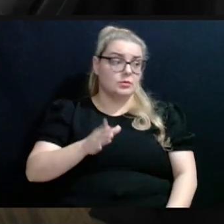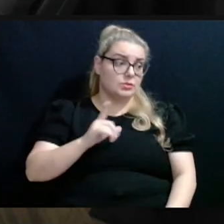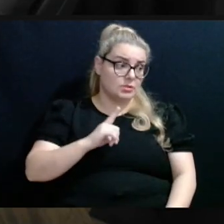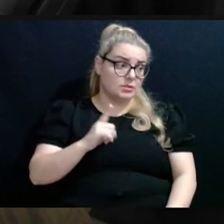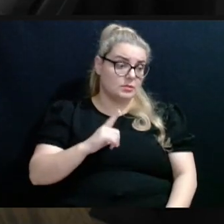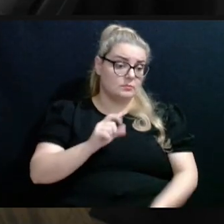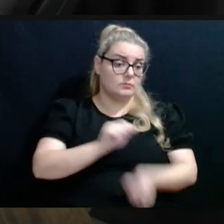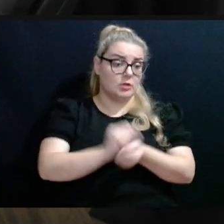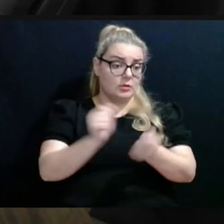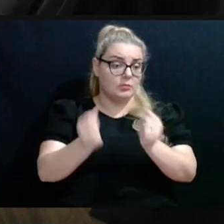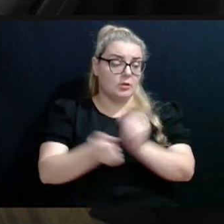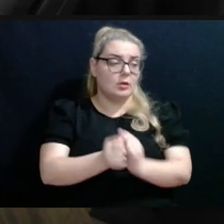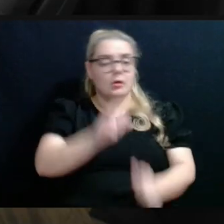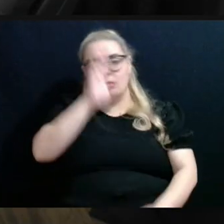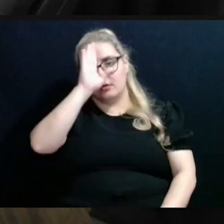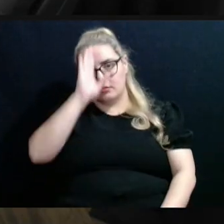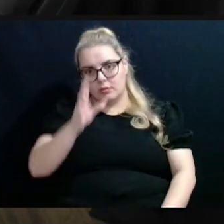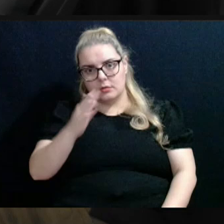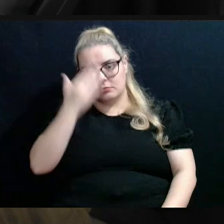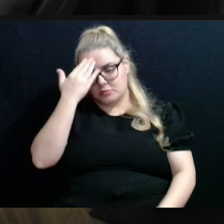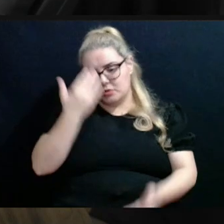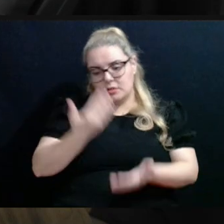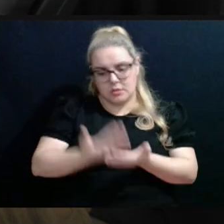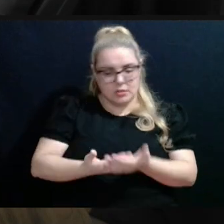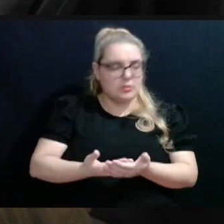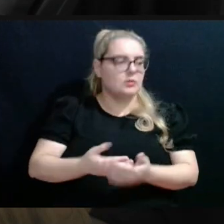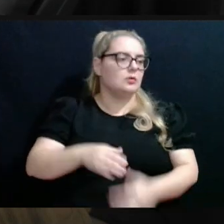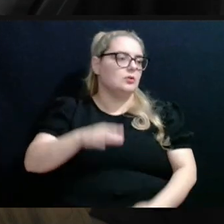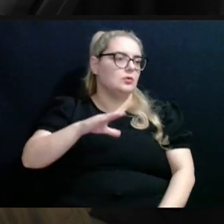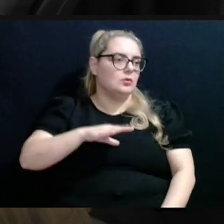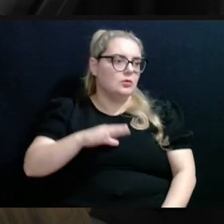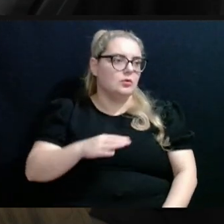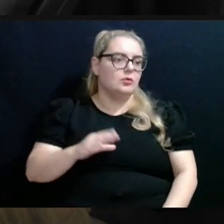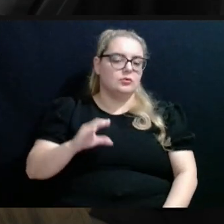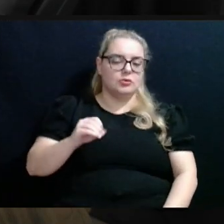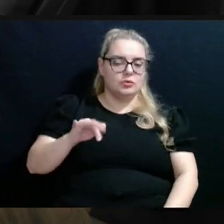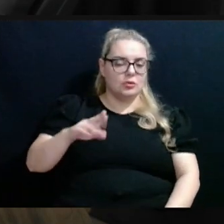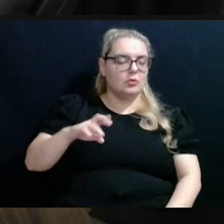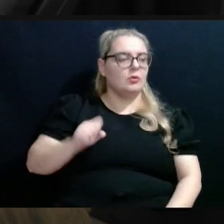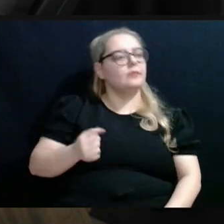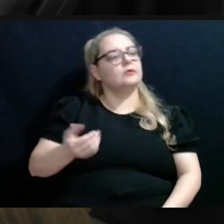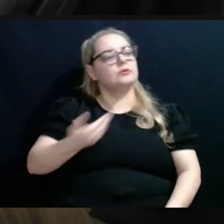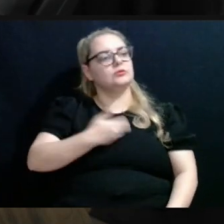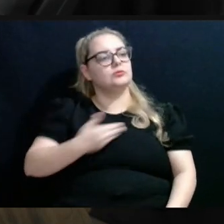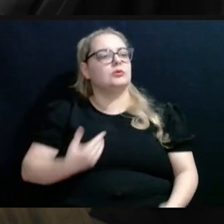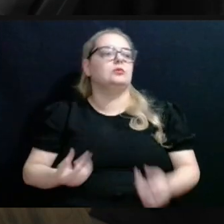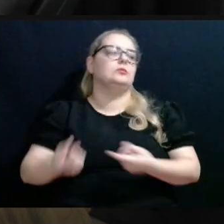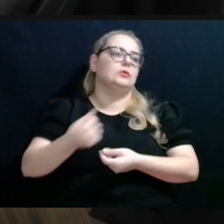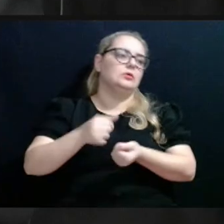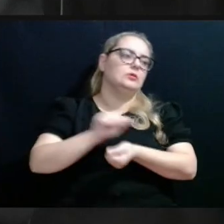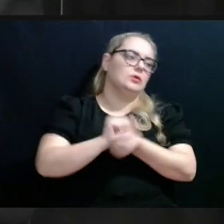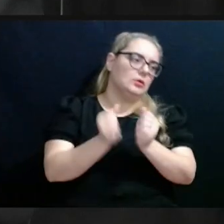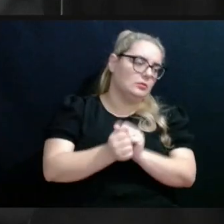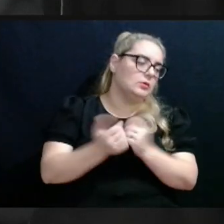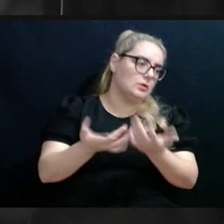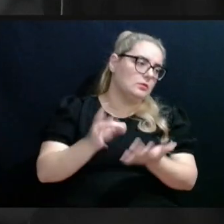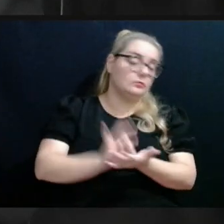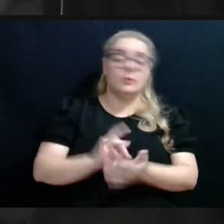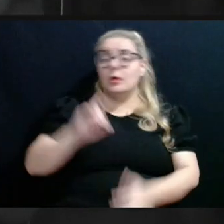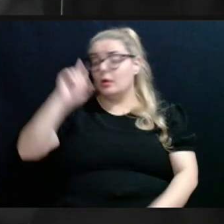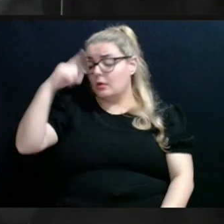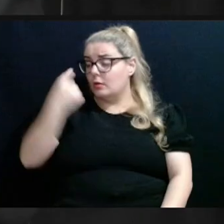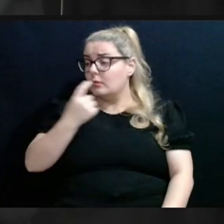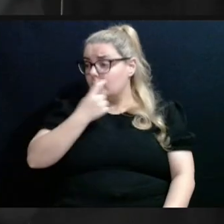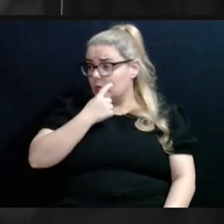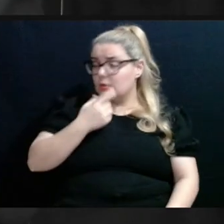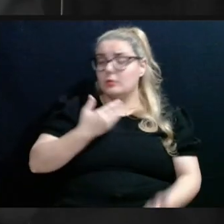adaptar, e principalmente creio que os municípios, os cofres públicos, se adaptarem a essa realidade. Mirna, eu quando estudei para esse